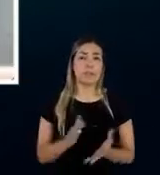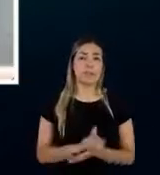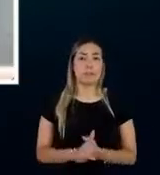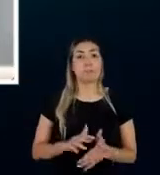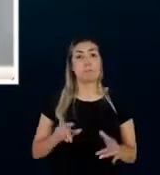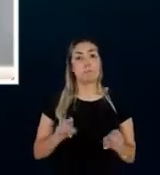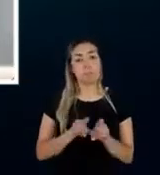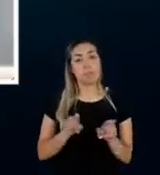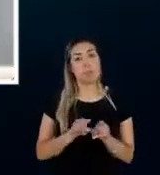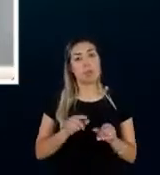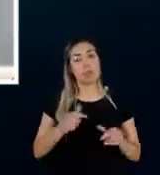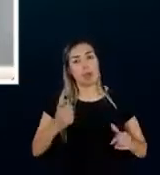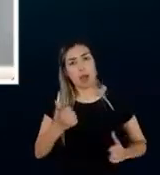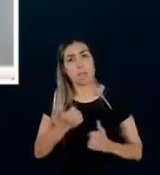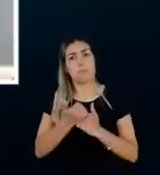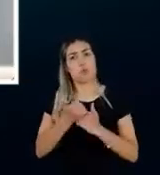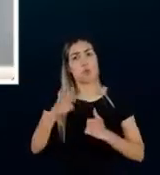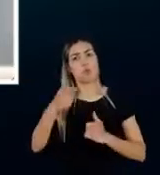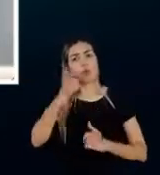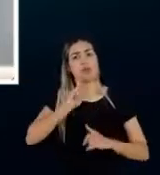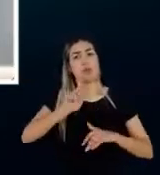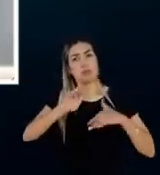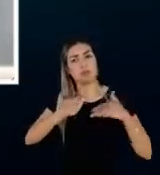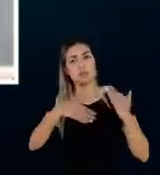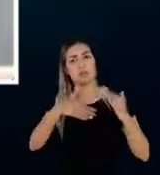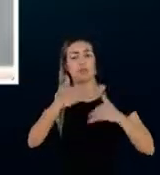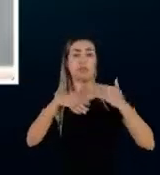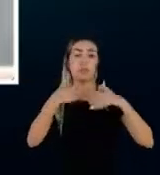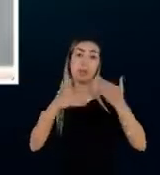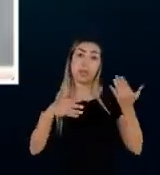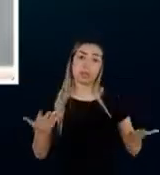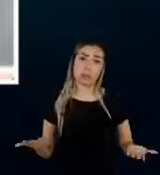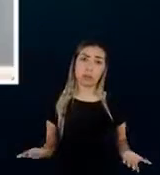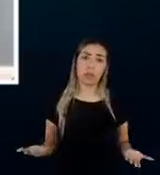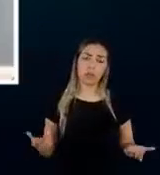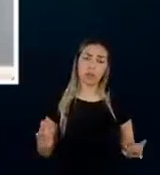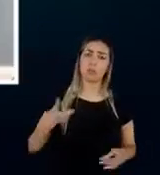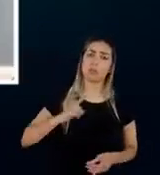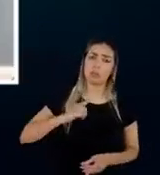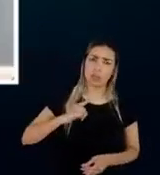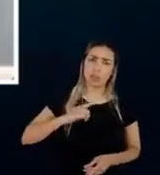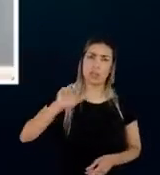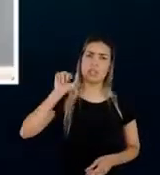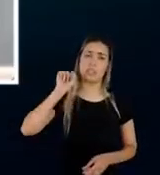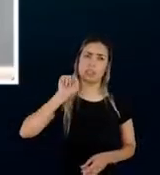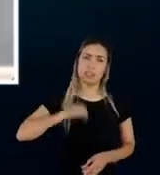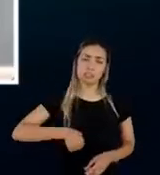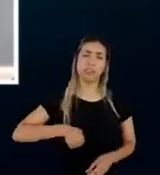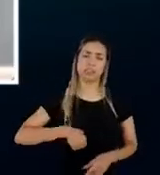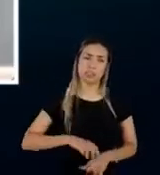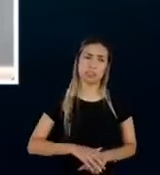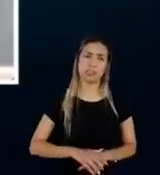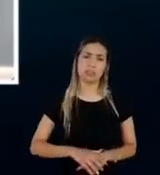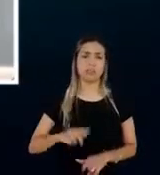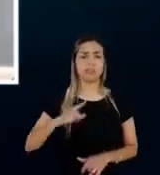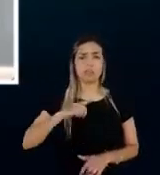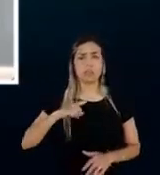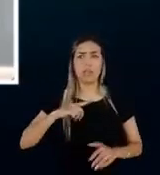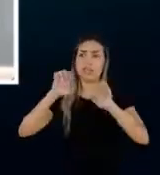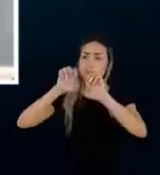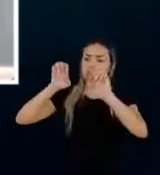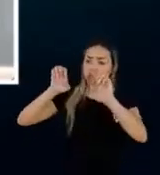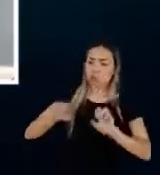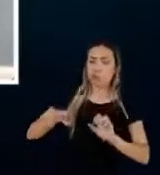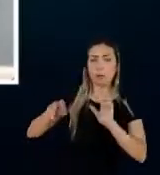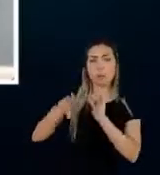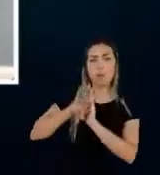colocando-se a serviço, né, para esse desenvolvimento. Então, existe sim, tanto uma infraestrutura de pesquisa para